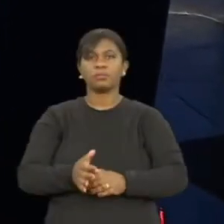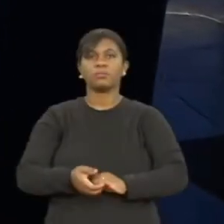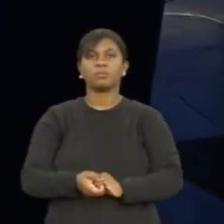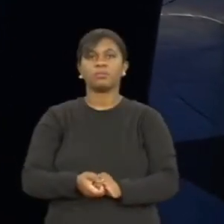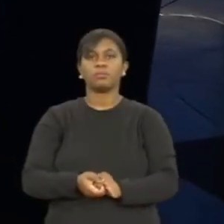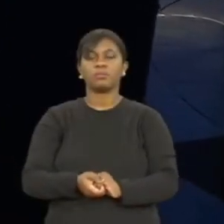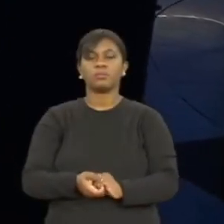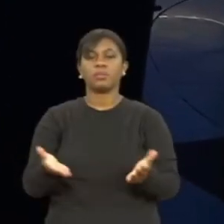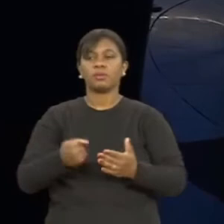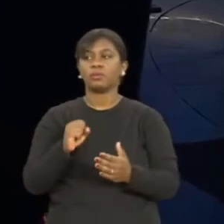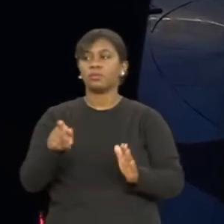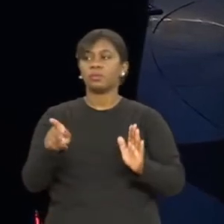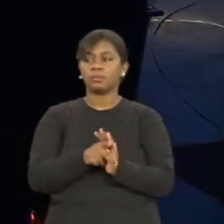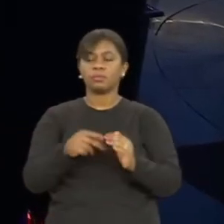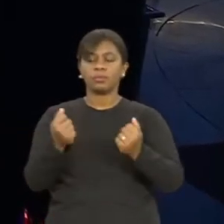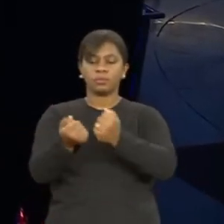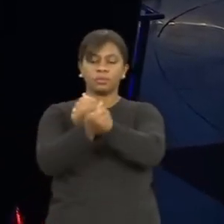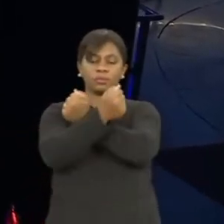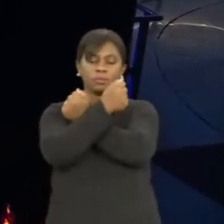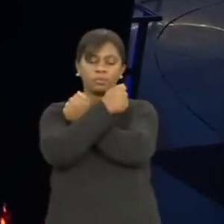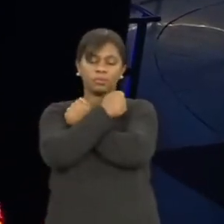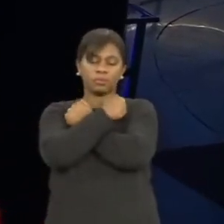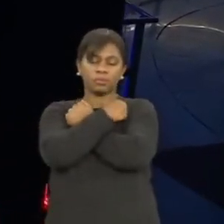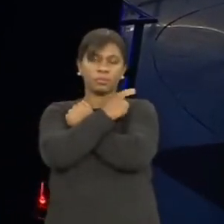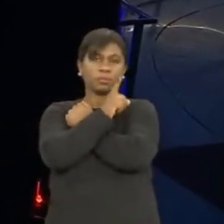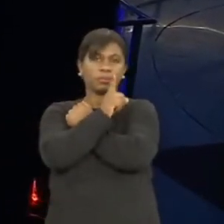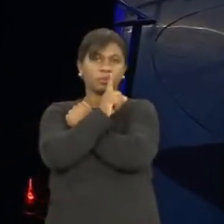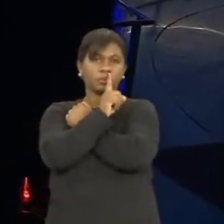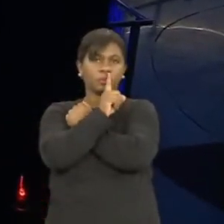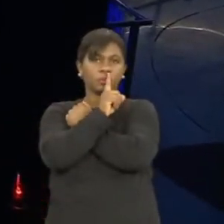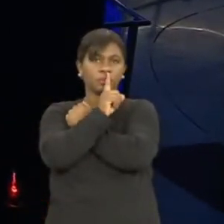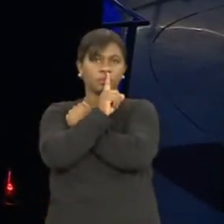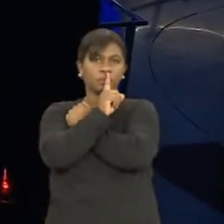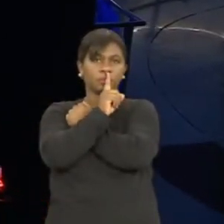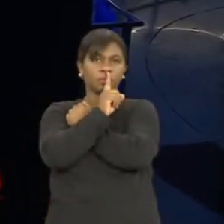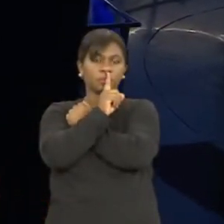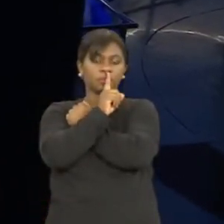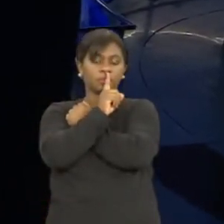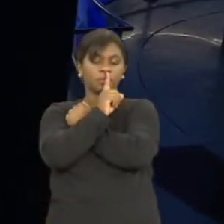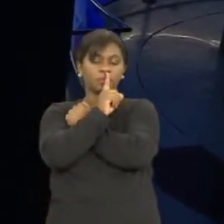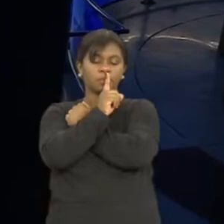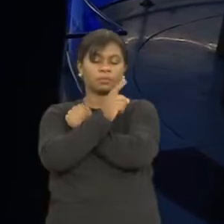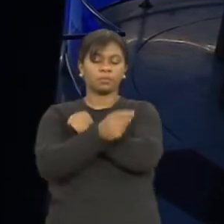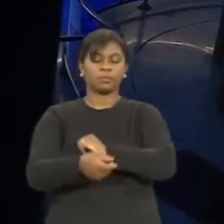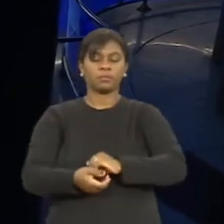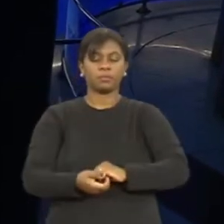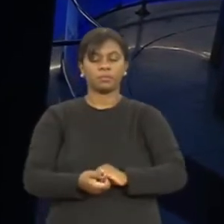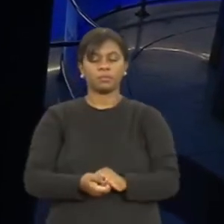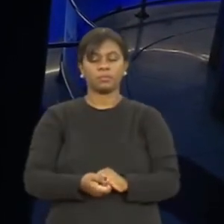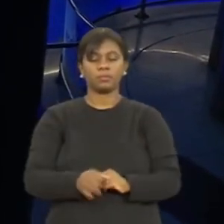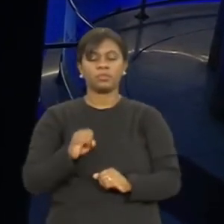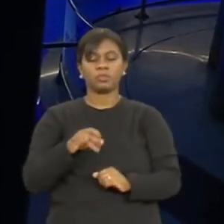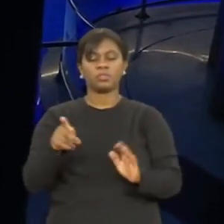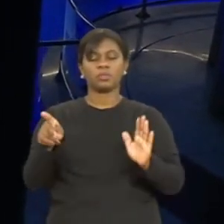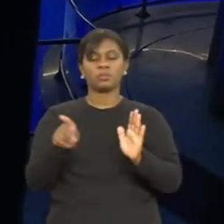abrace o seu corpo. Não diga nada agora, faça silêncio, por favor. Só abrace